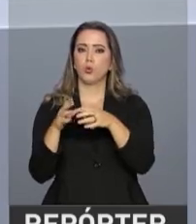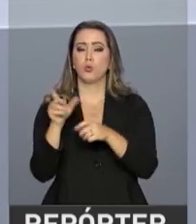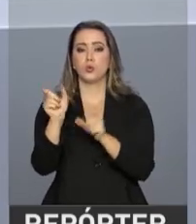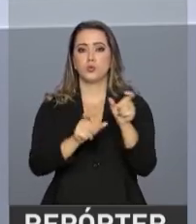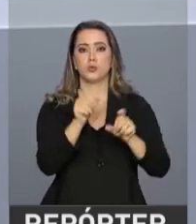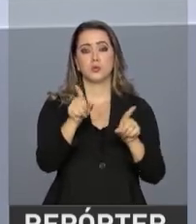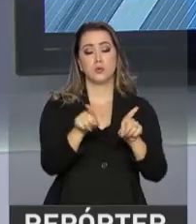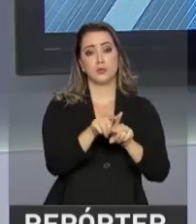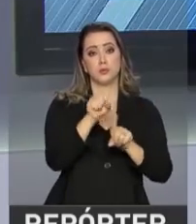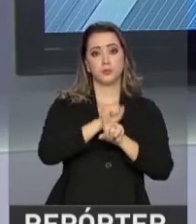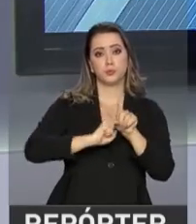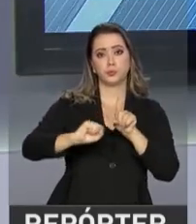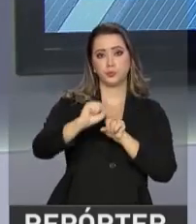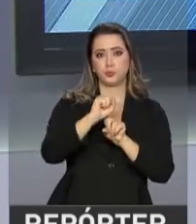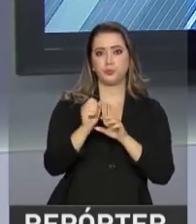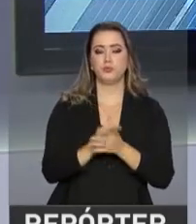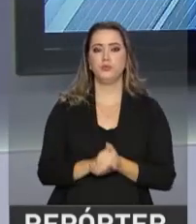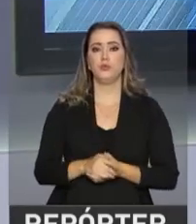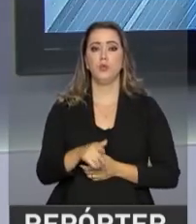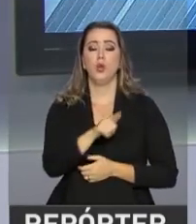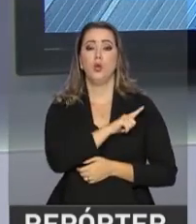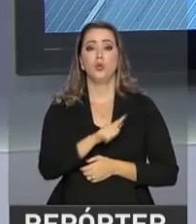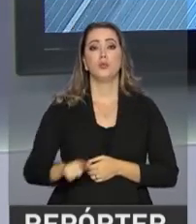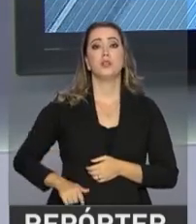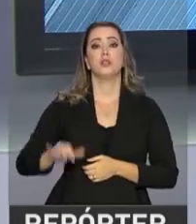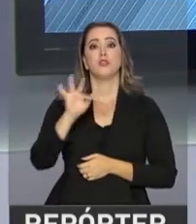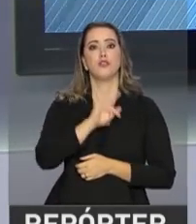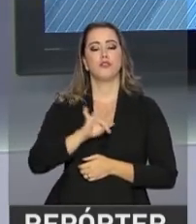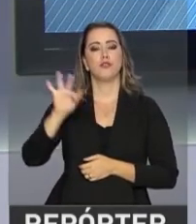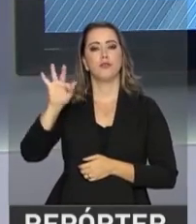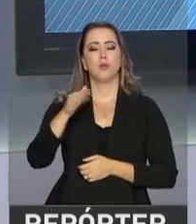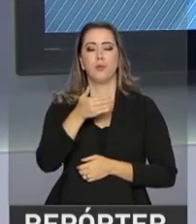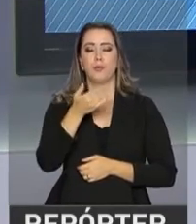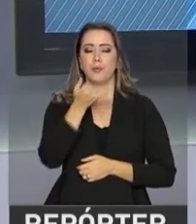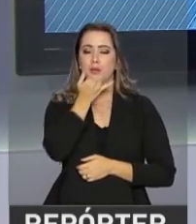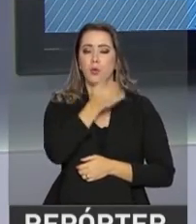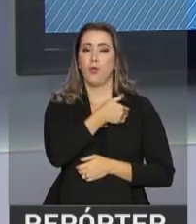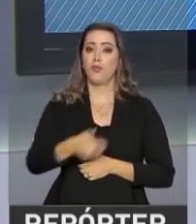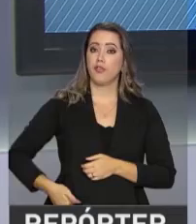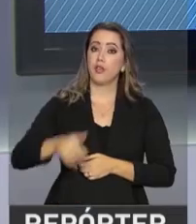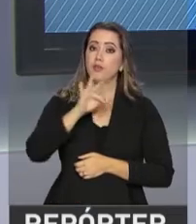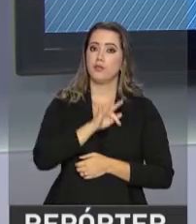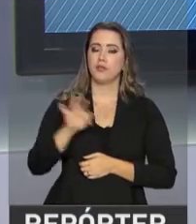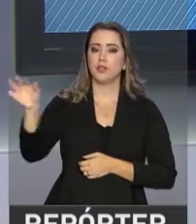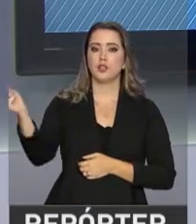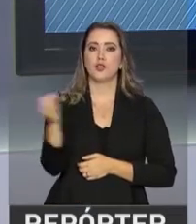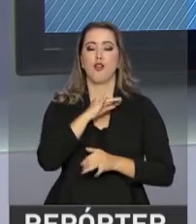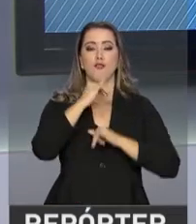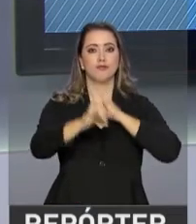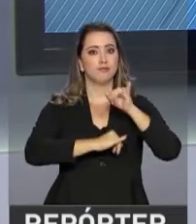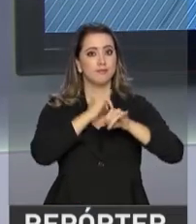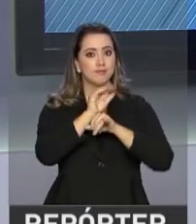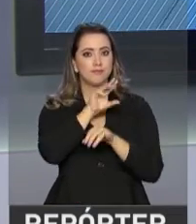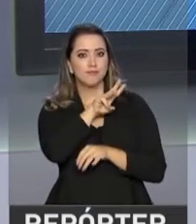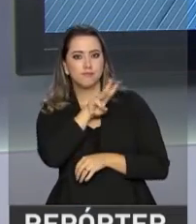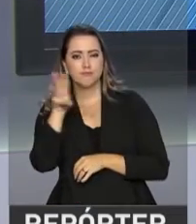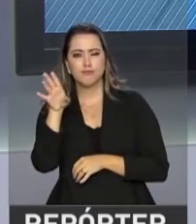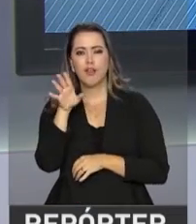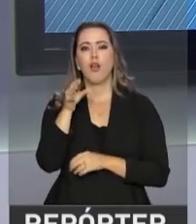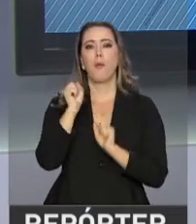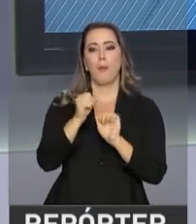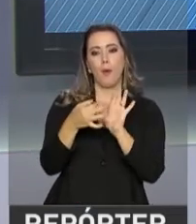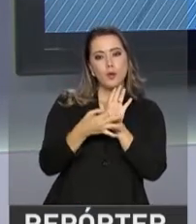sociedade o governo federal lançou um novo canal online para que os brasileiros façam sugestões para melhorar a